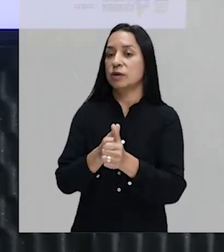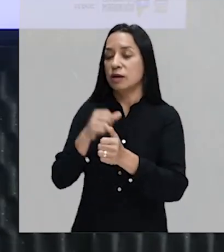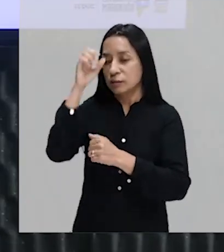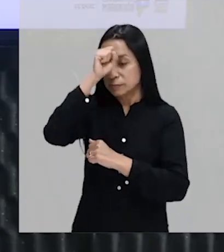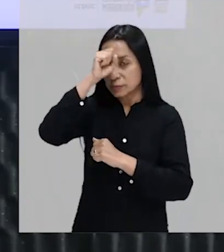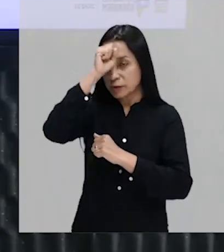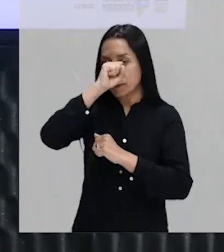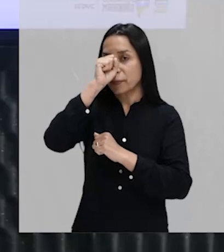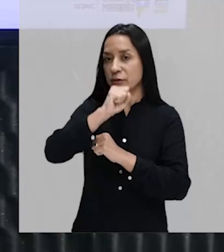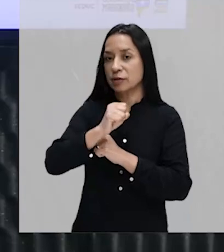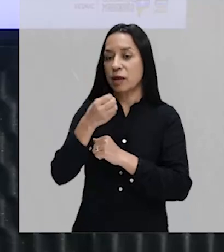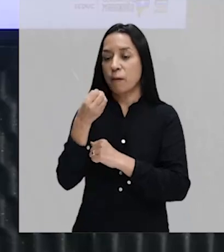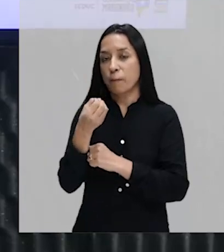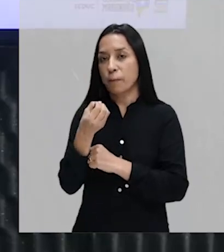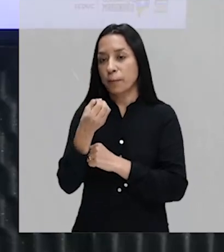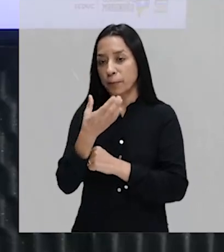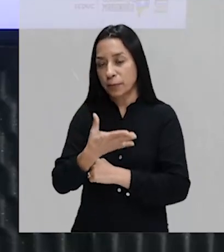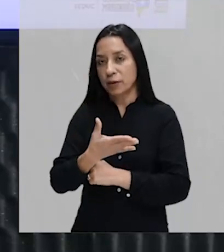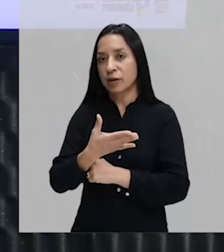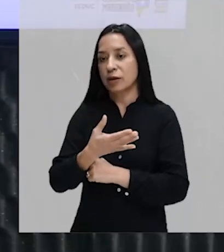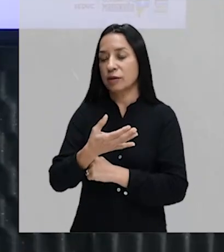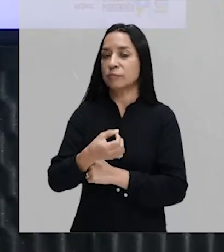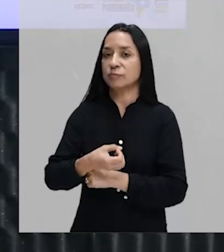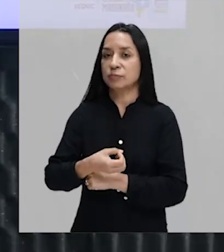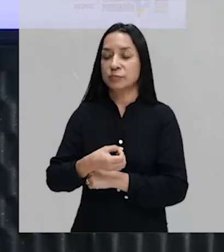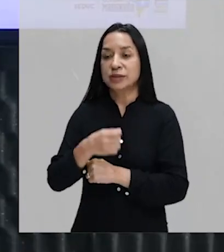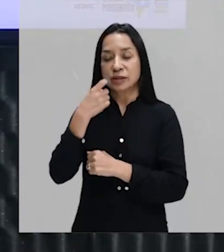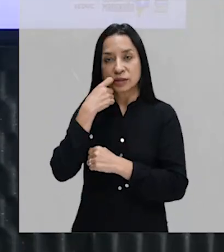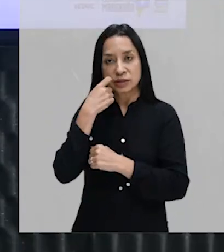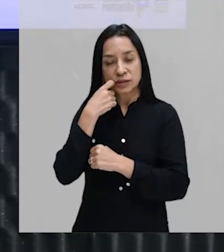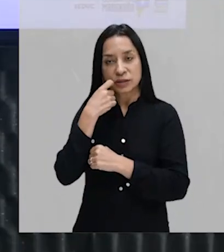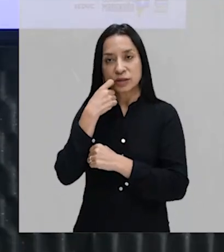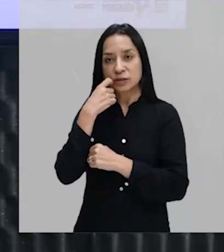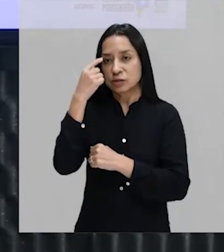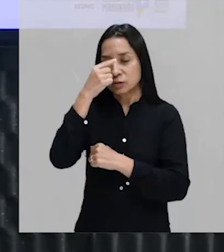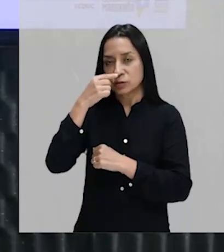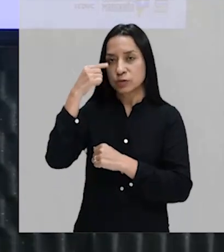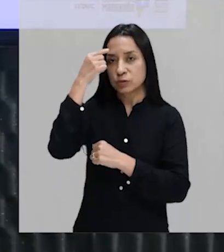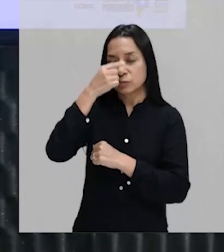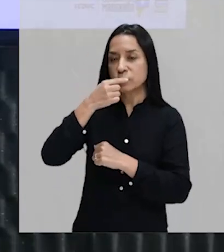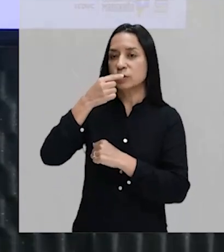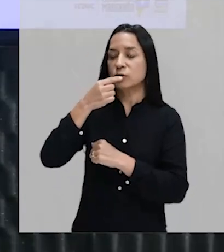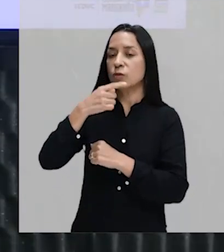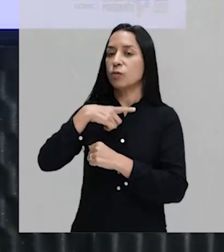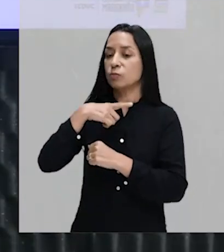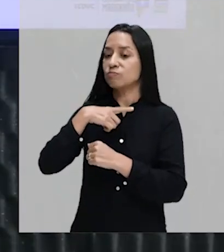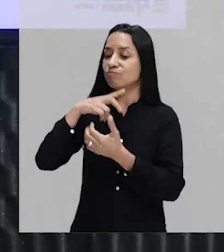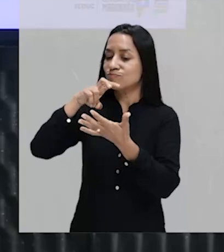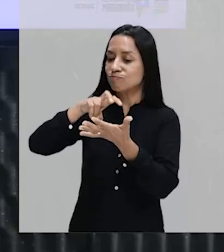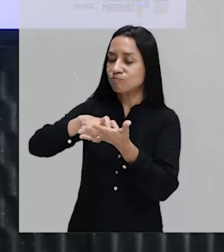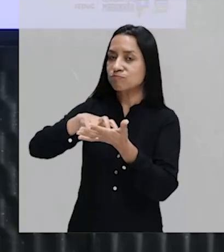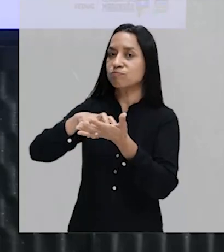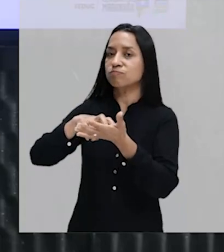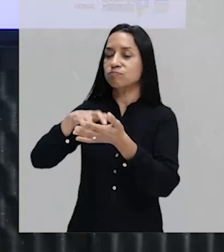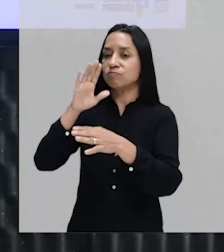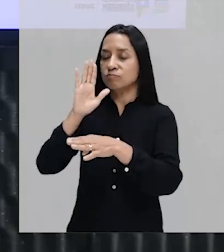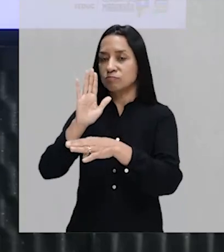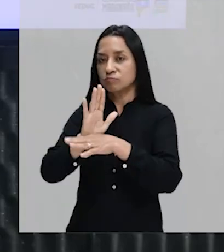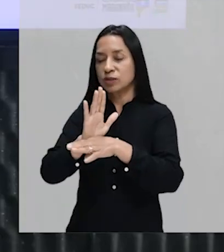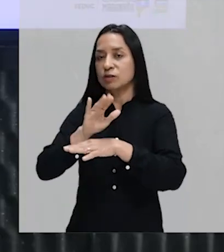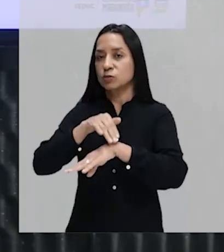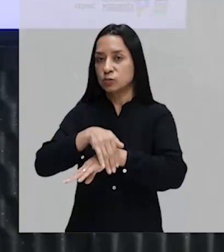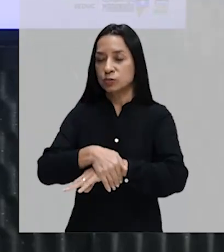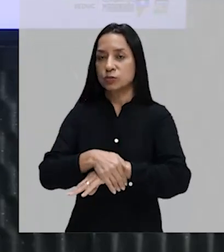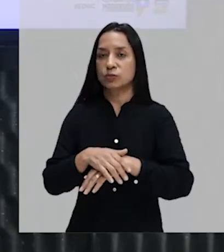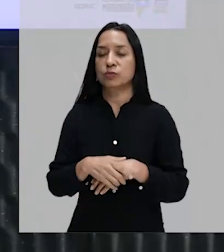bastante, sexta-feira as aulas de espanhol vão ao ar nos 3 turnos, tá? Nos 3 horários,